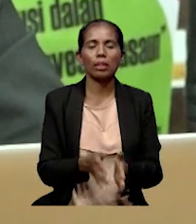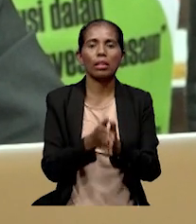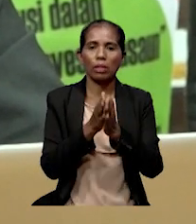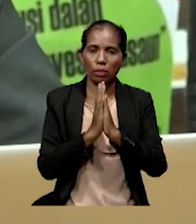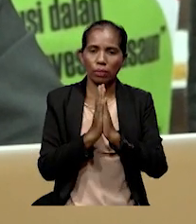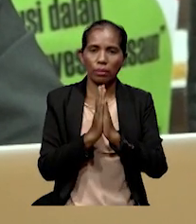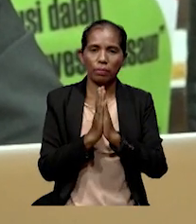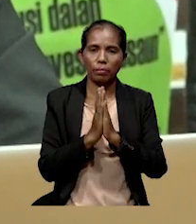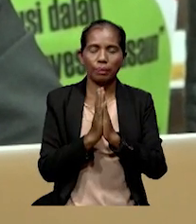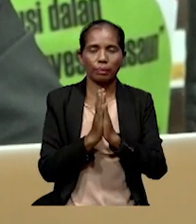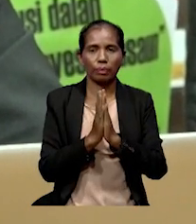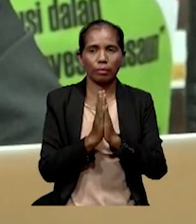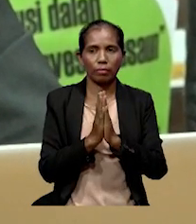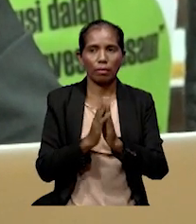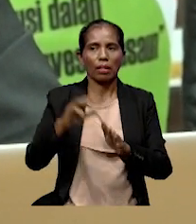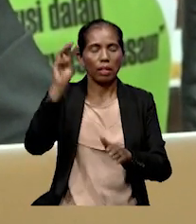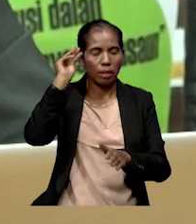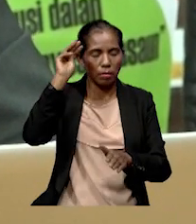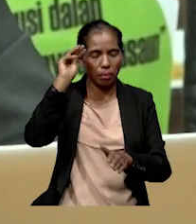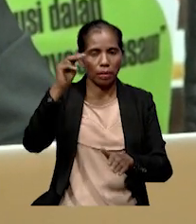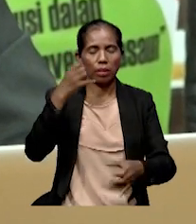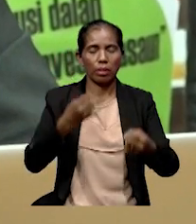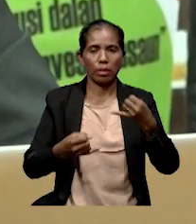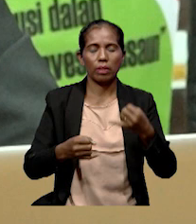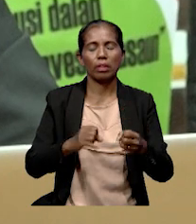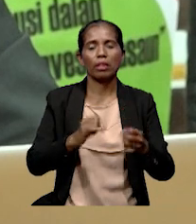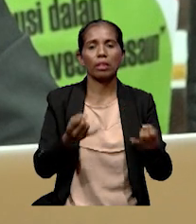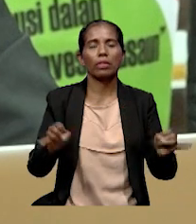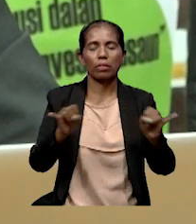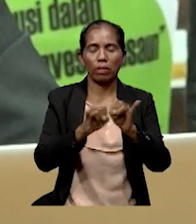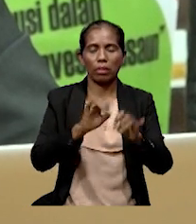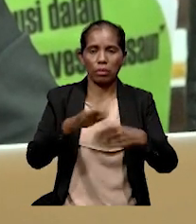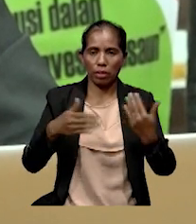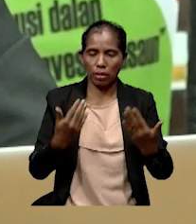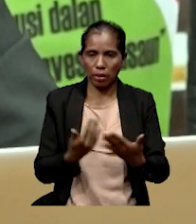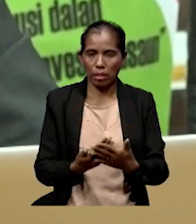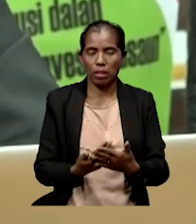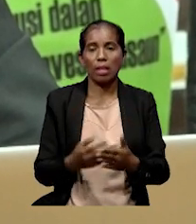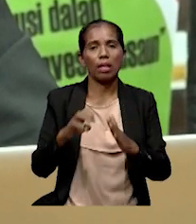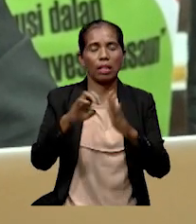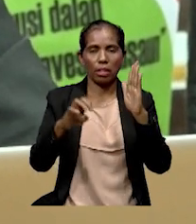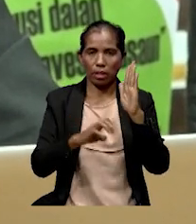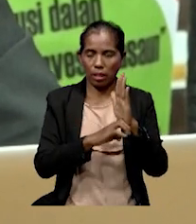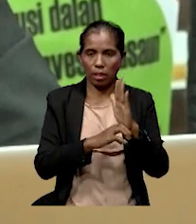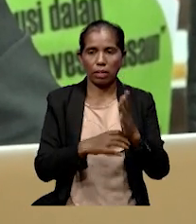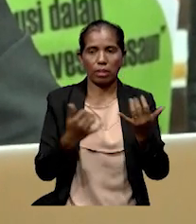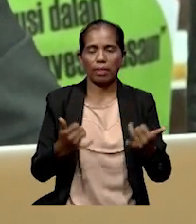iha ministério no instituição sira Estado da